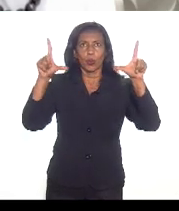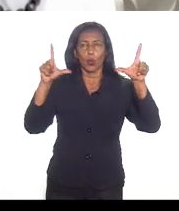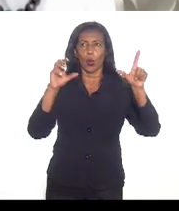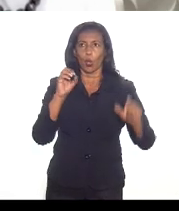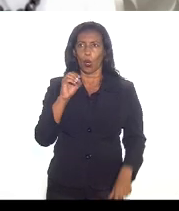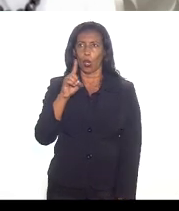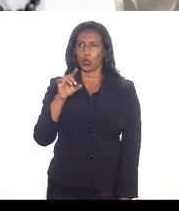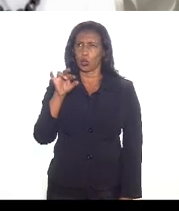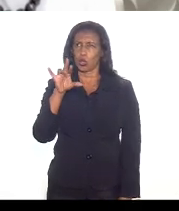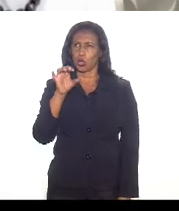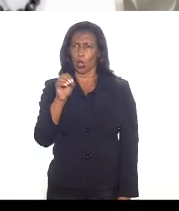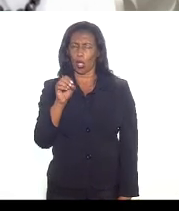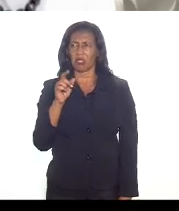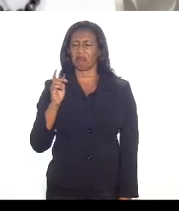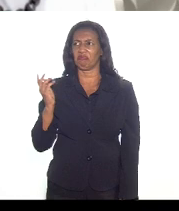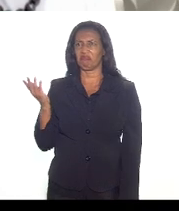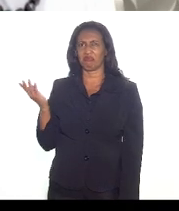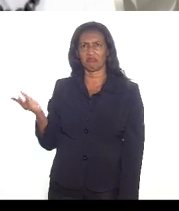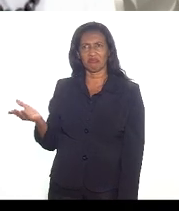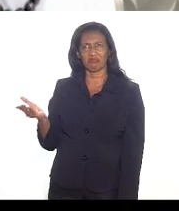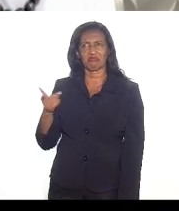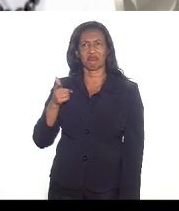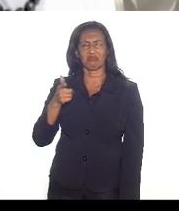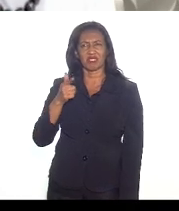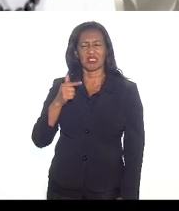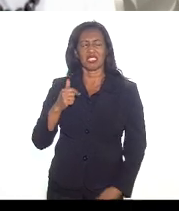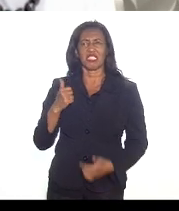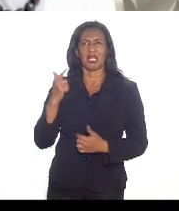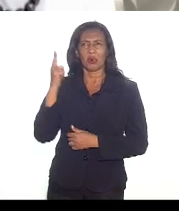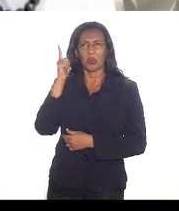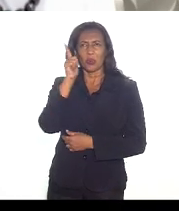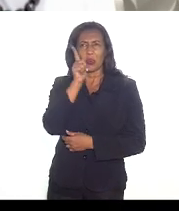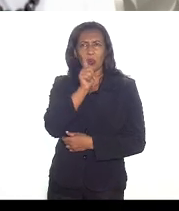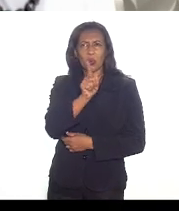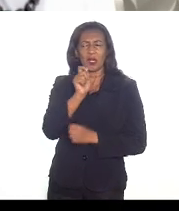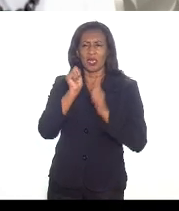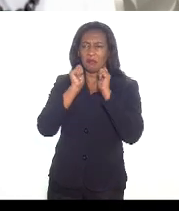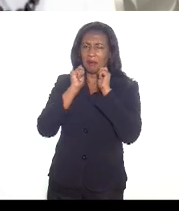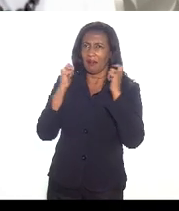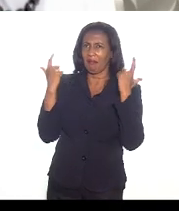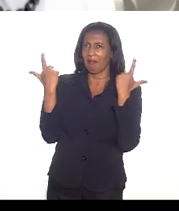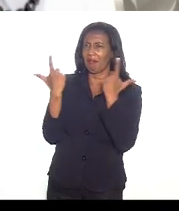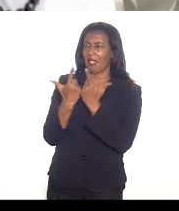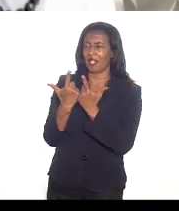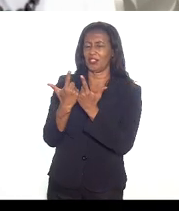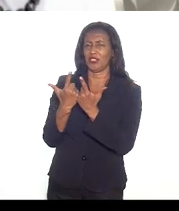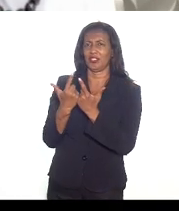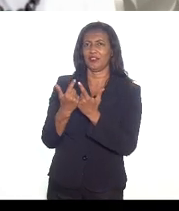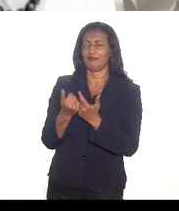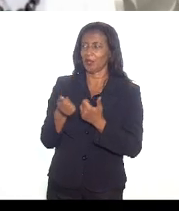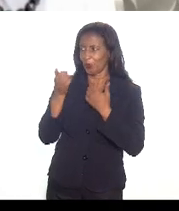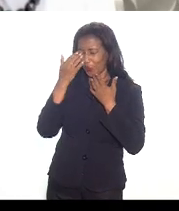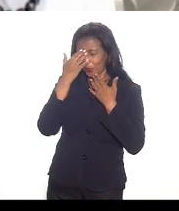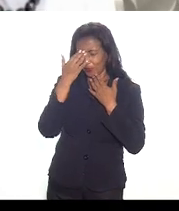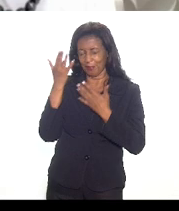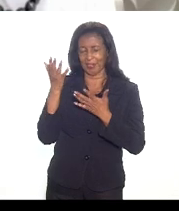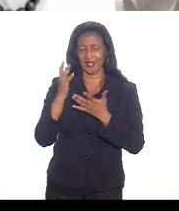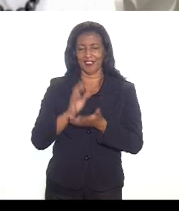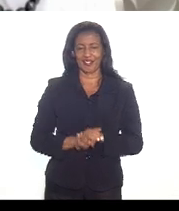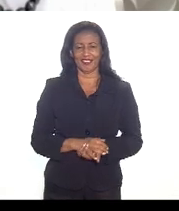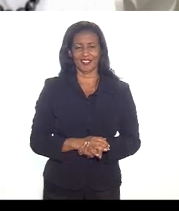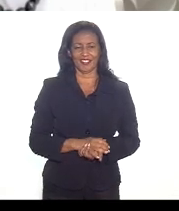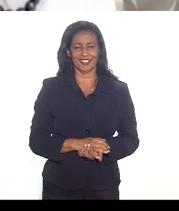Osório realmente foi uma conquista e um ganho, um presente para a Alerj, viu, Osório? Obrigado, obrigado. Presidente, o